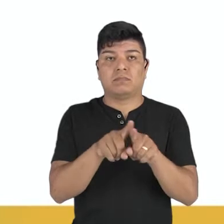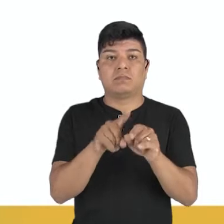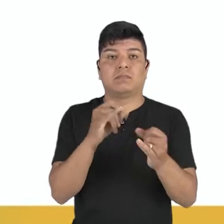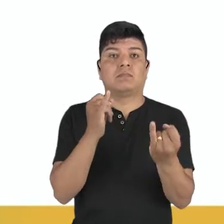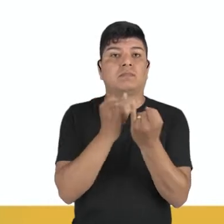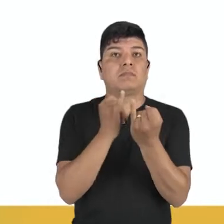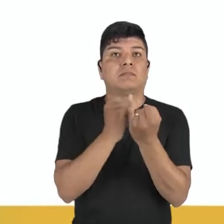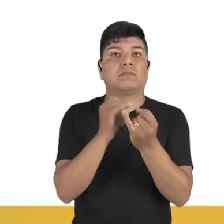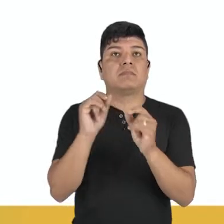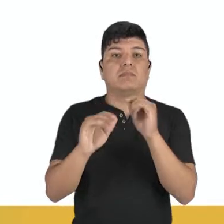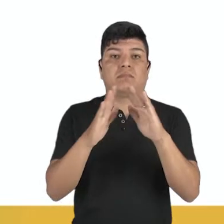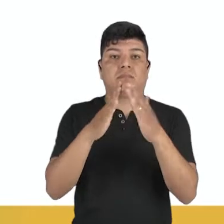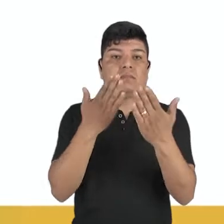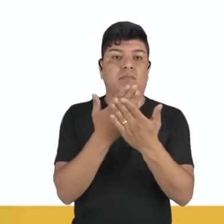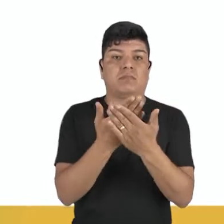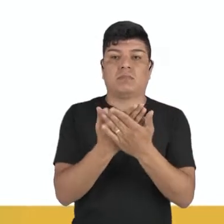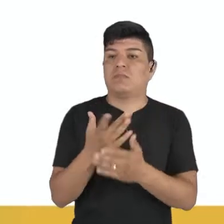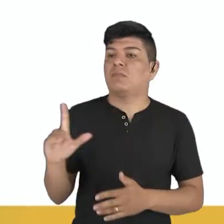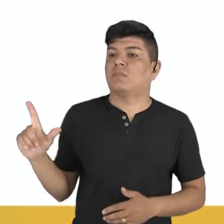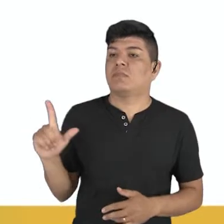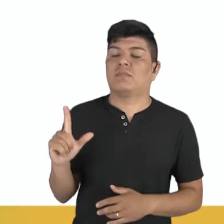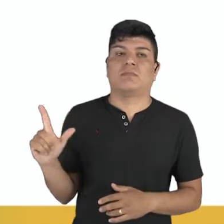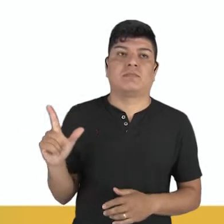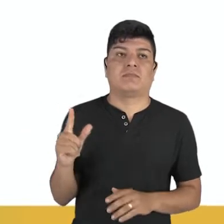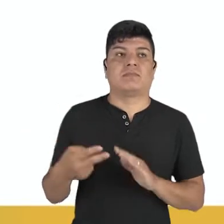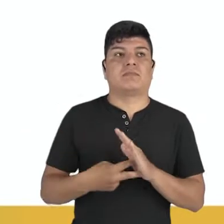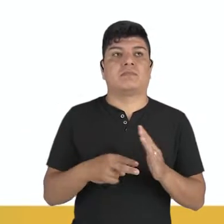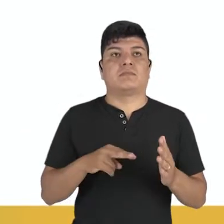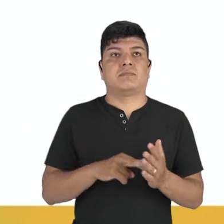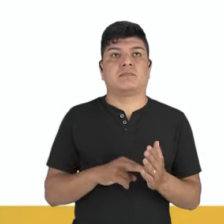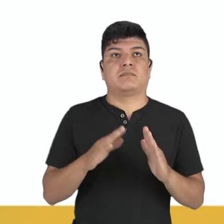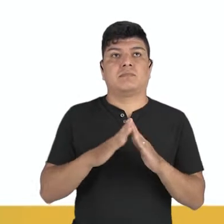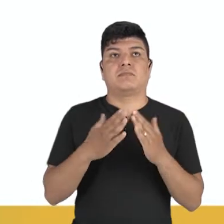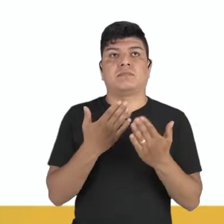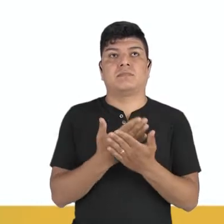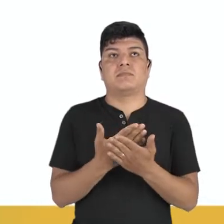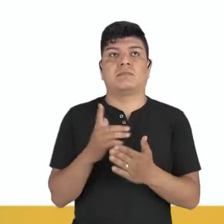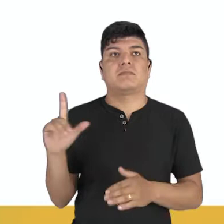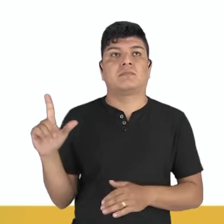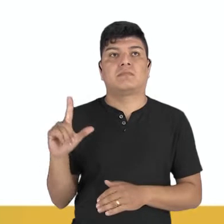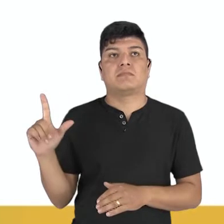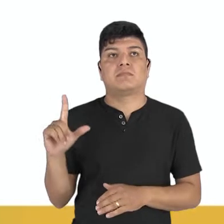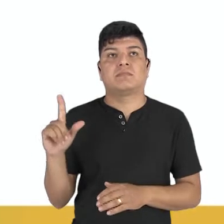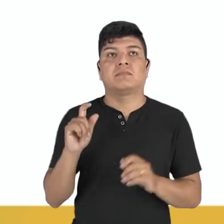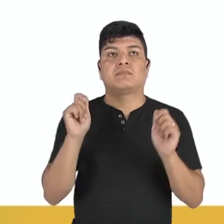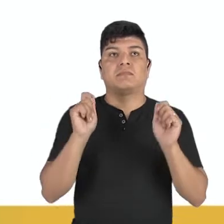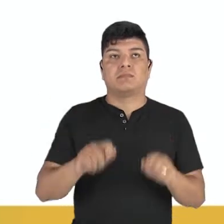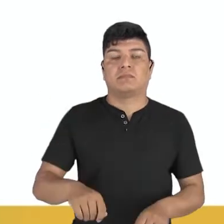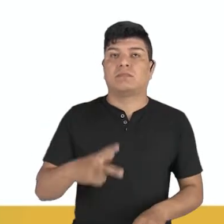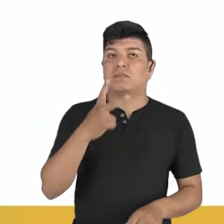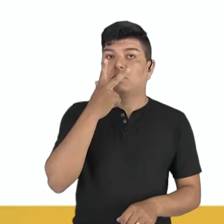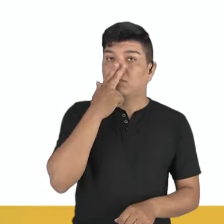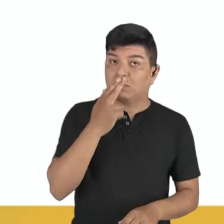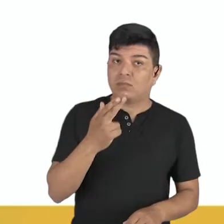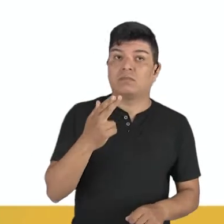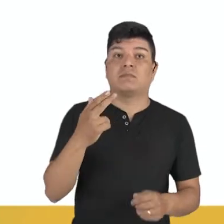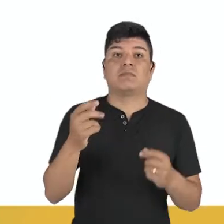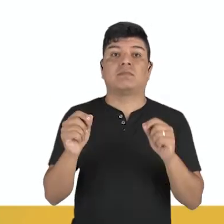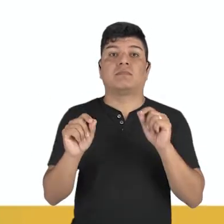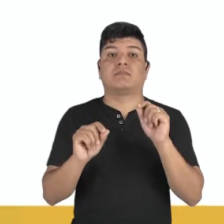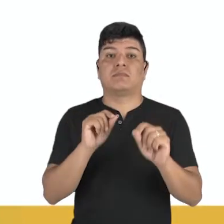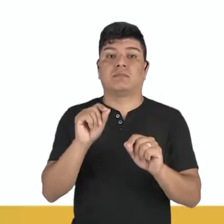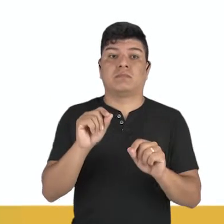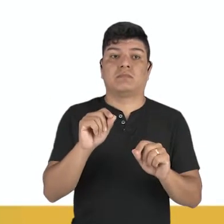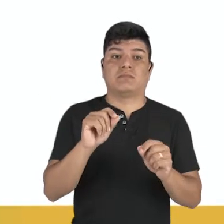é chamada de escola literária quer dizer que nessas escolas literárias pode haver semelhança entre as obras